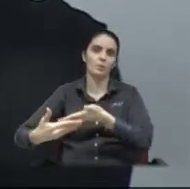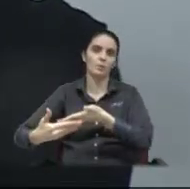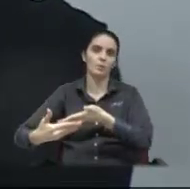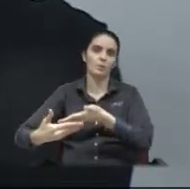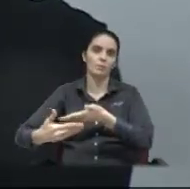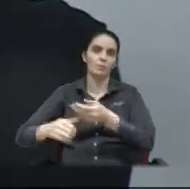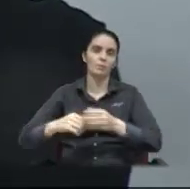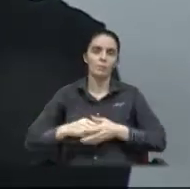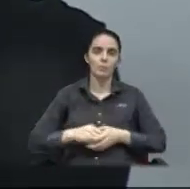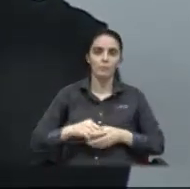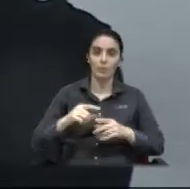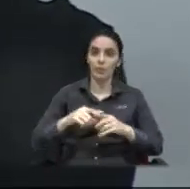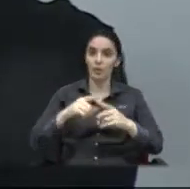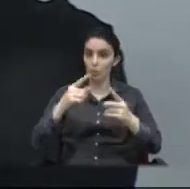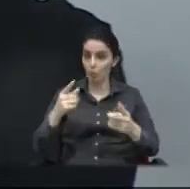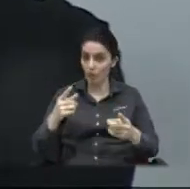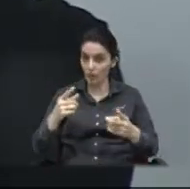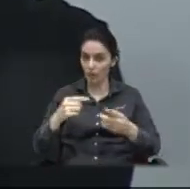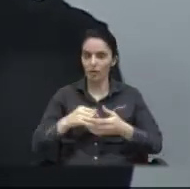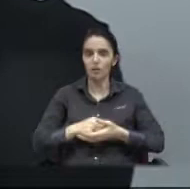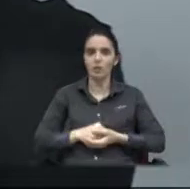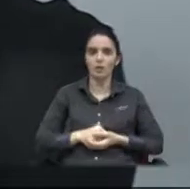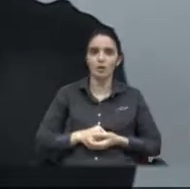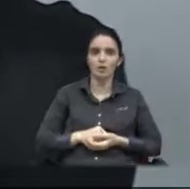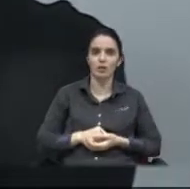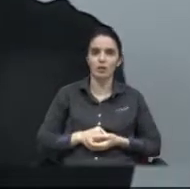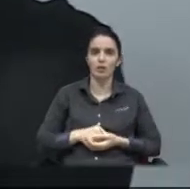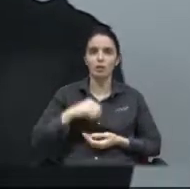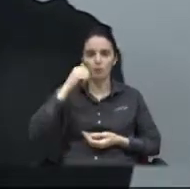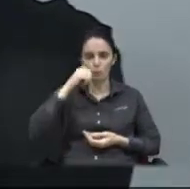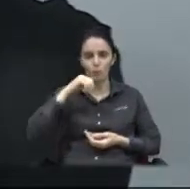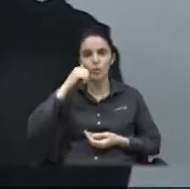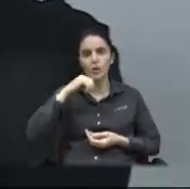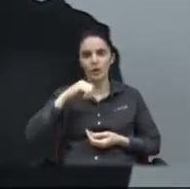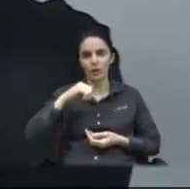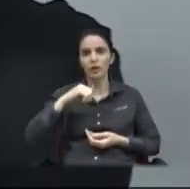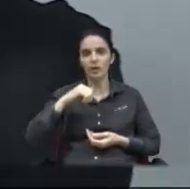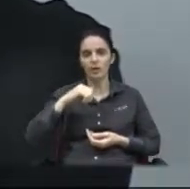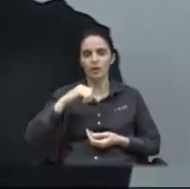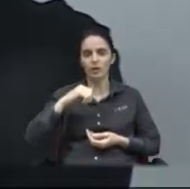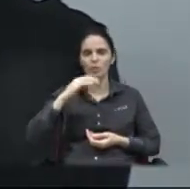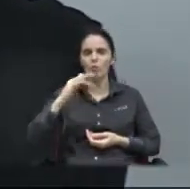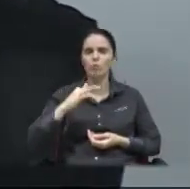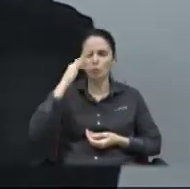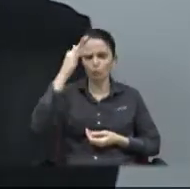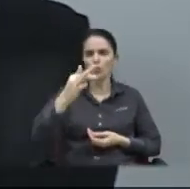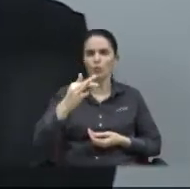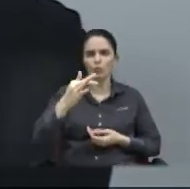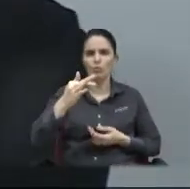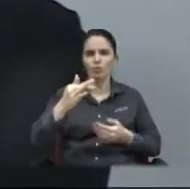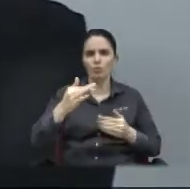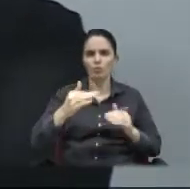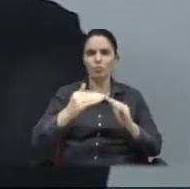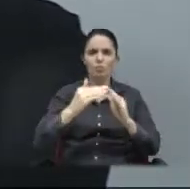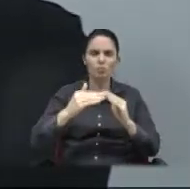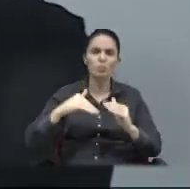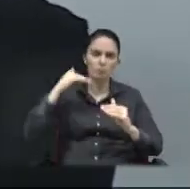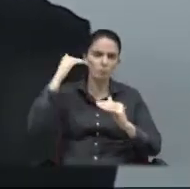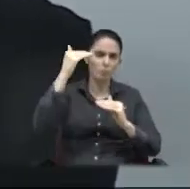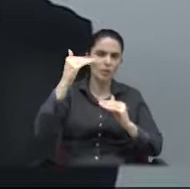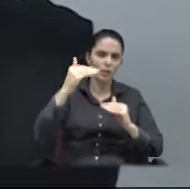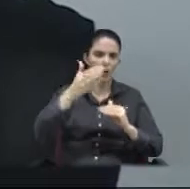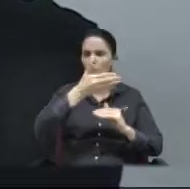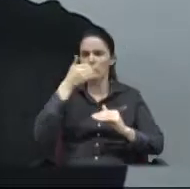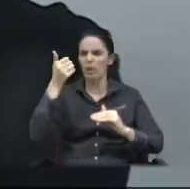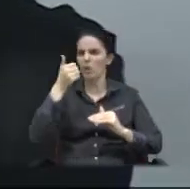estamos muito aquém do valor que deveríamos ter não melhor que ninguém melhor que o som agora disso não